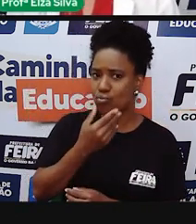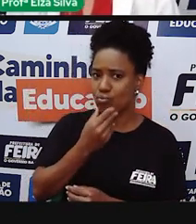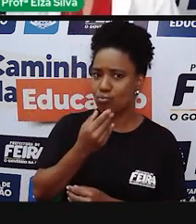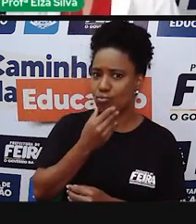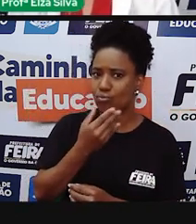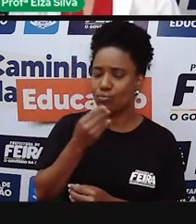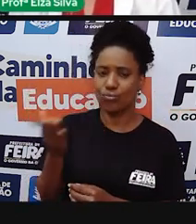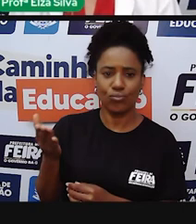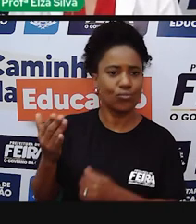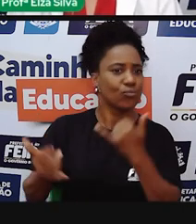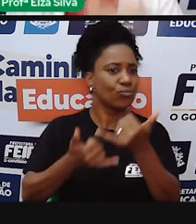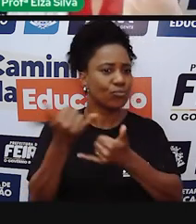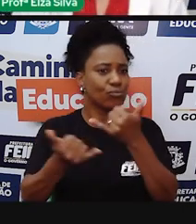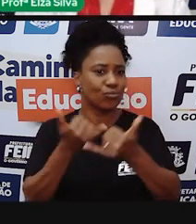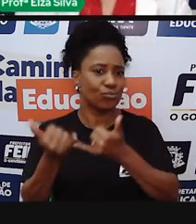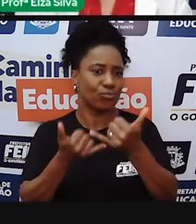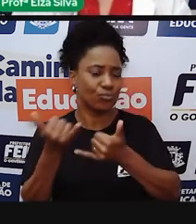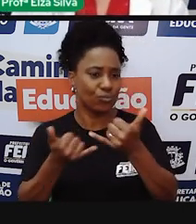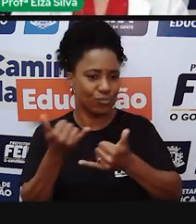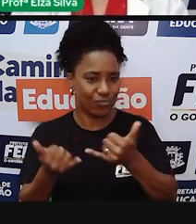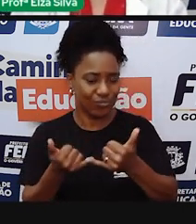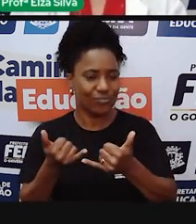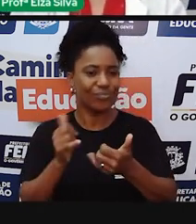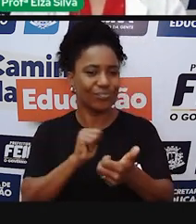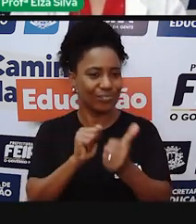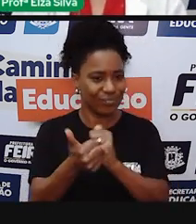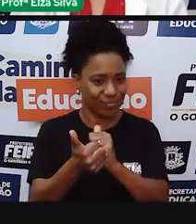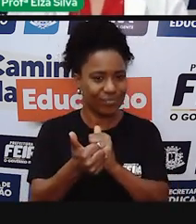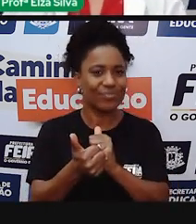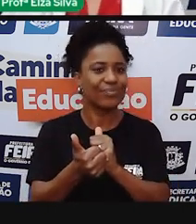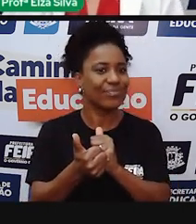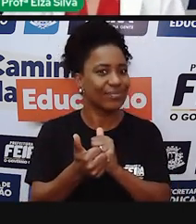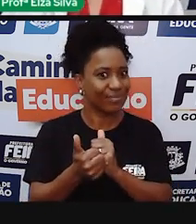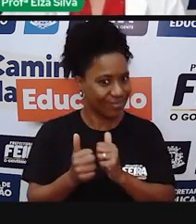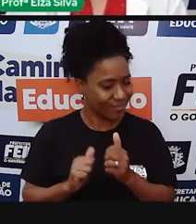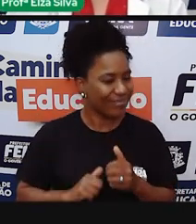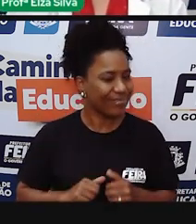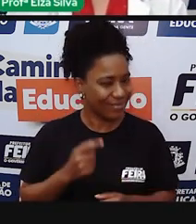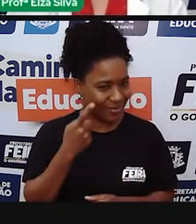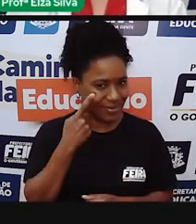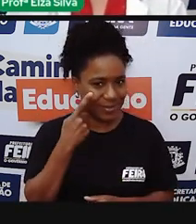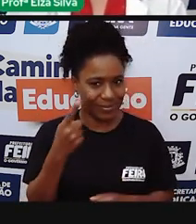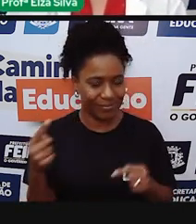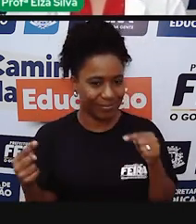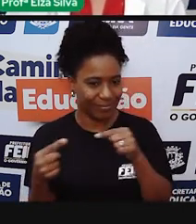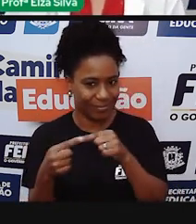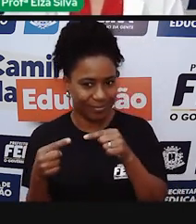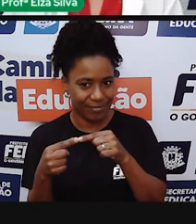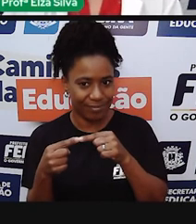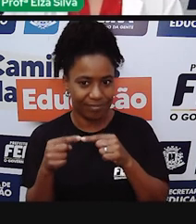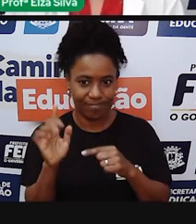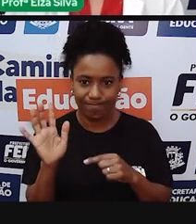preciso encontrar uma imagem que se relacione a esta frase. Vamos procurar?